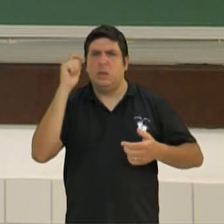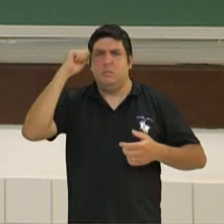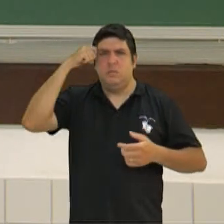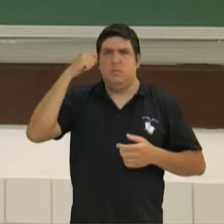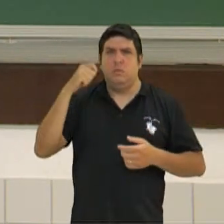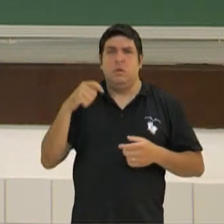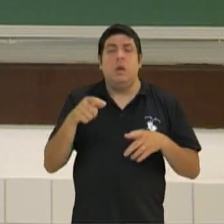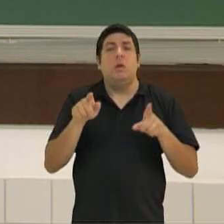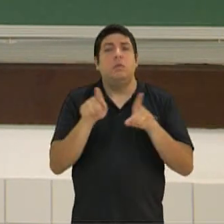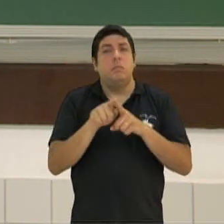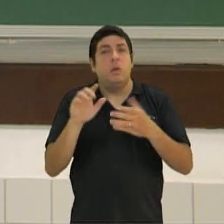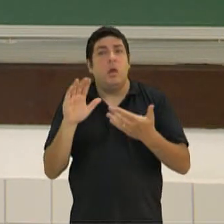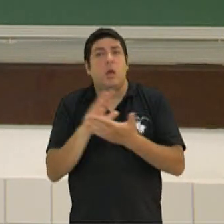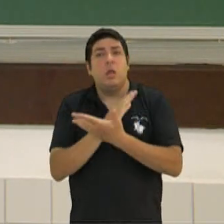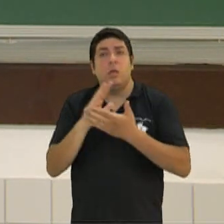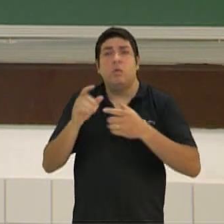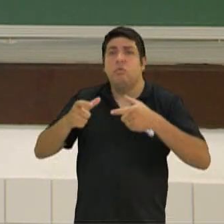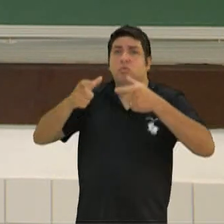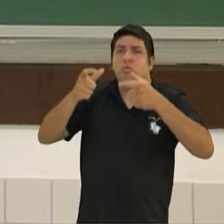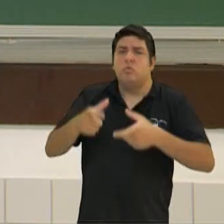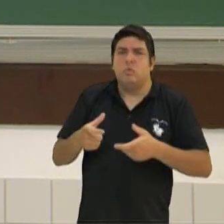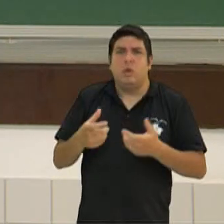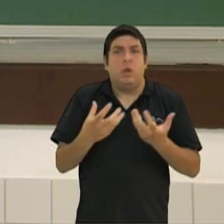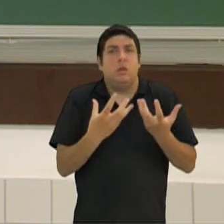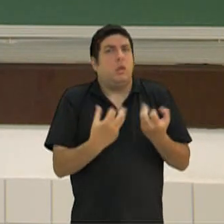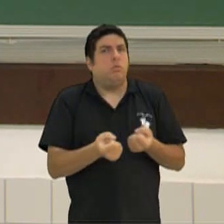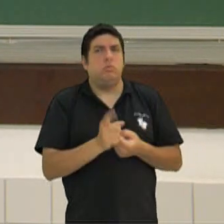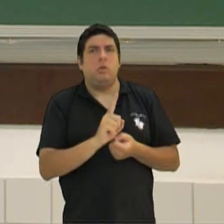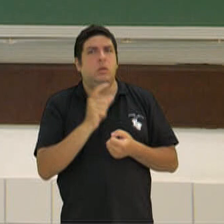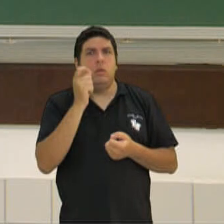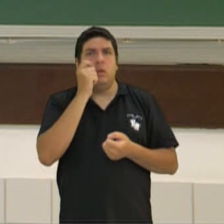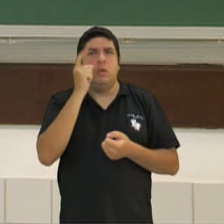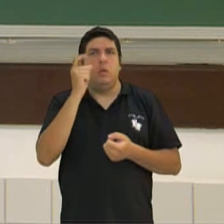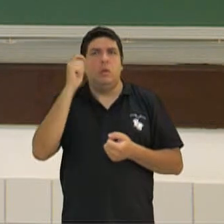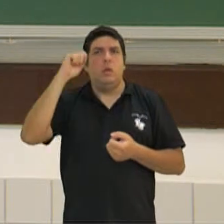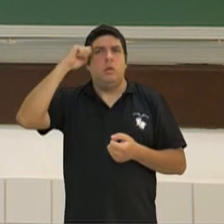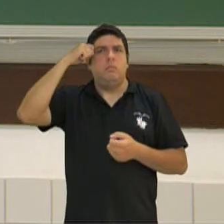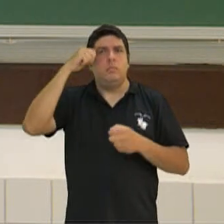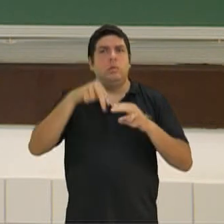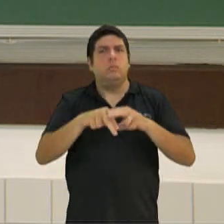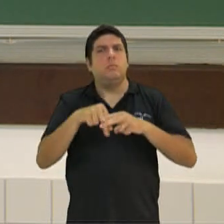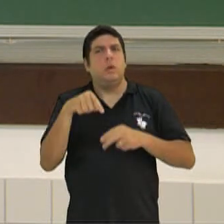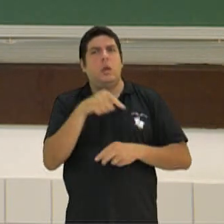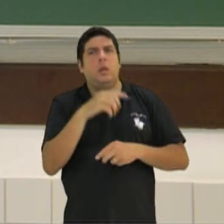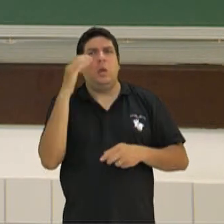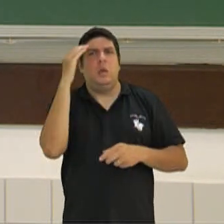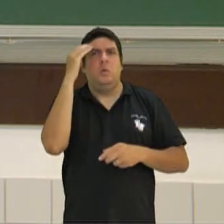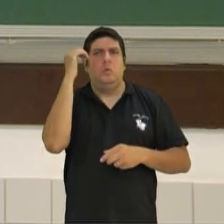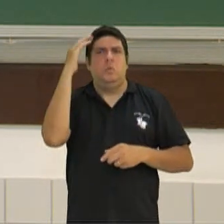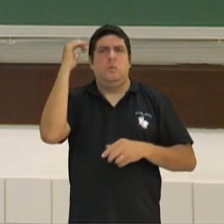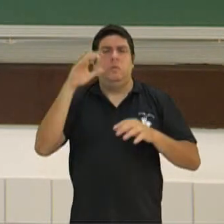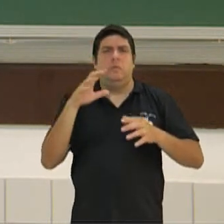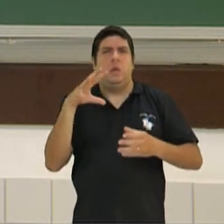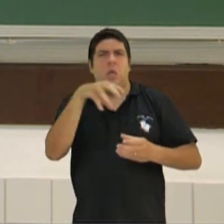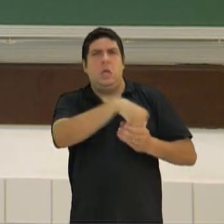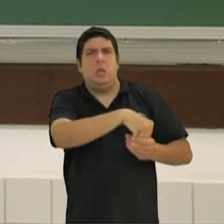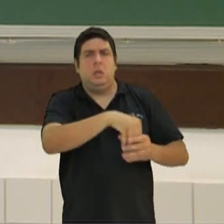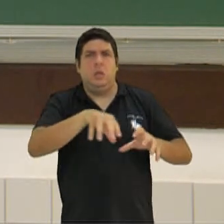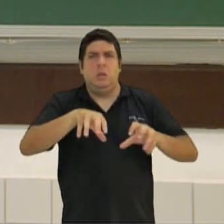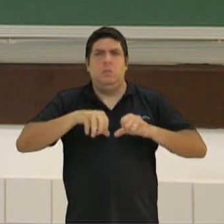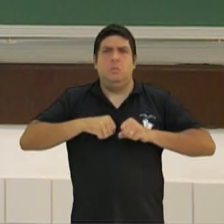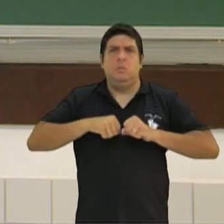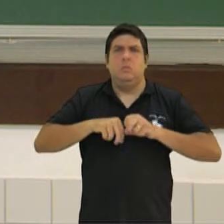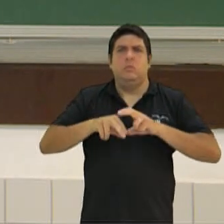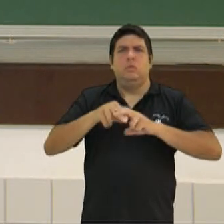shelters, de não adotarem os bichinhos pretos justamente por essa fama que isso foi criada